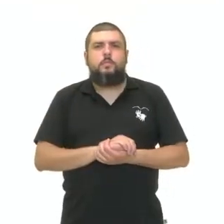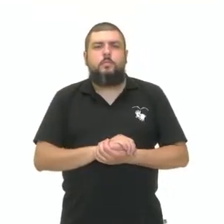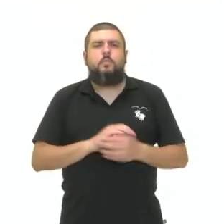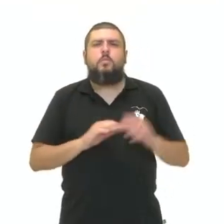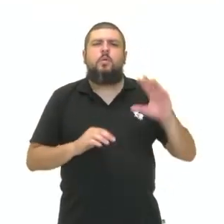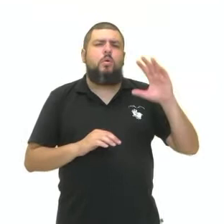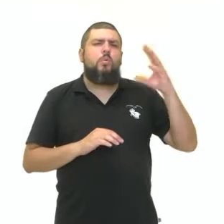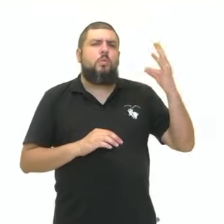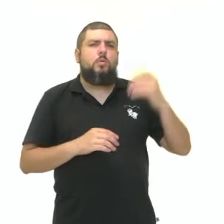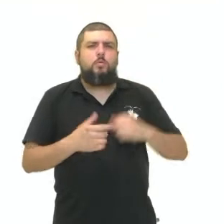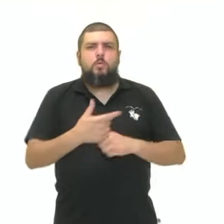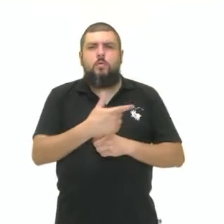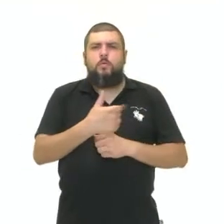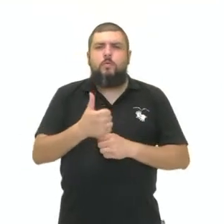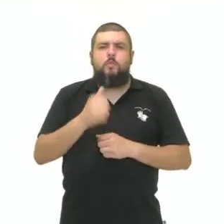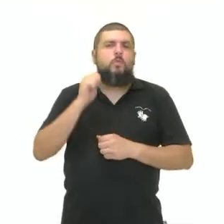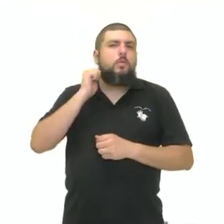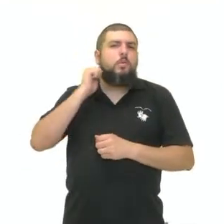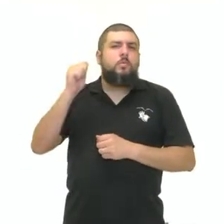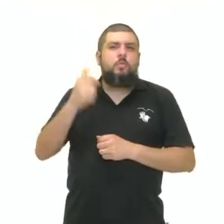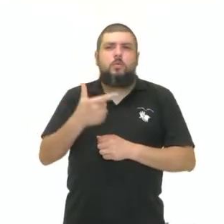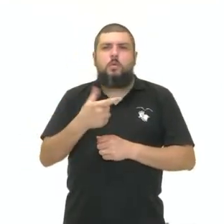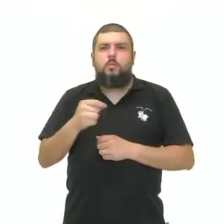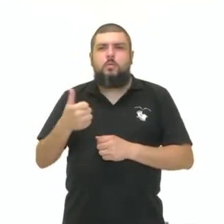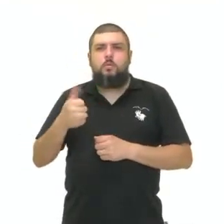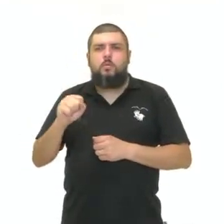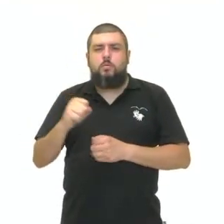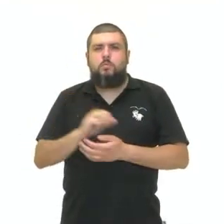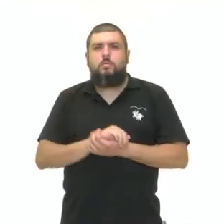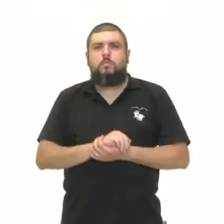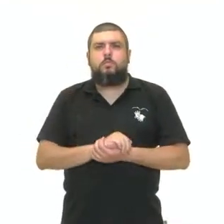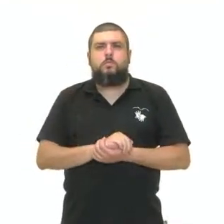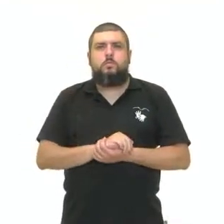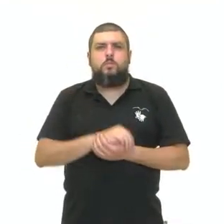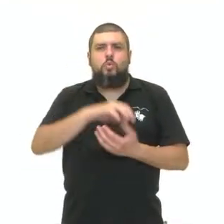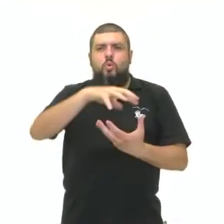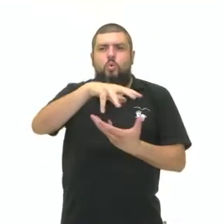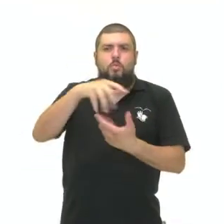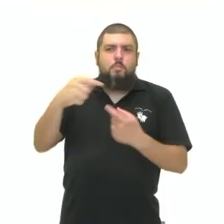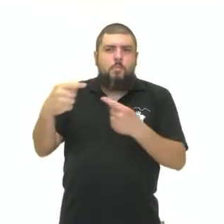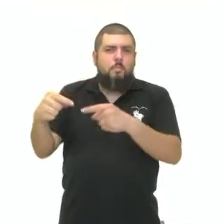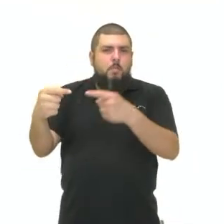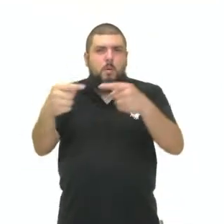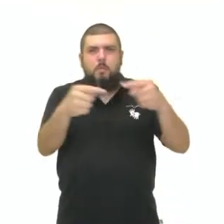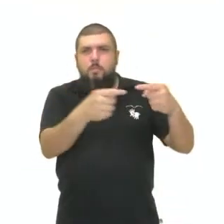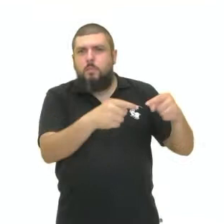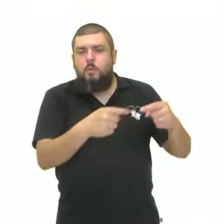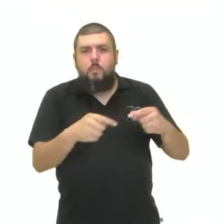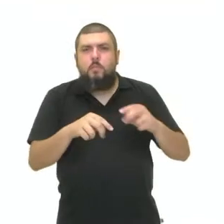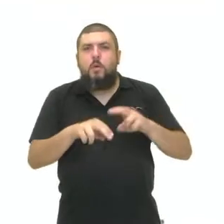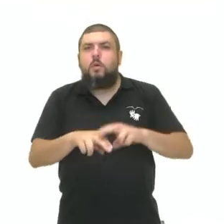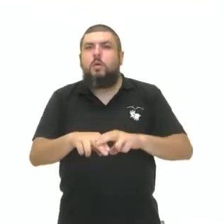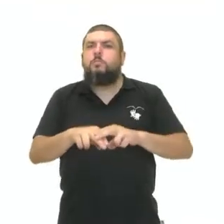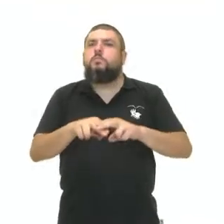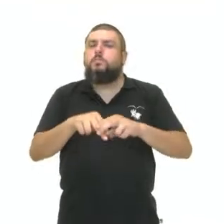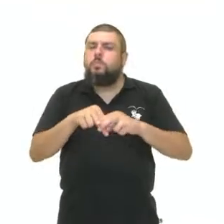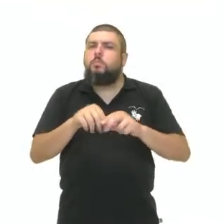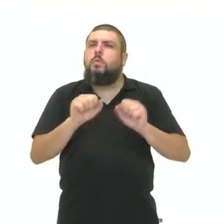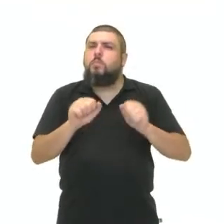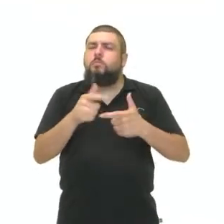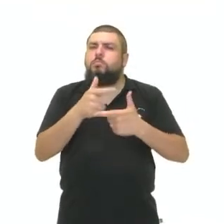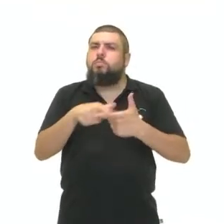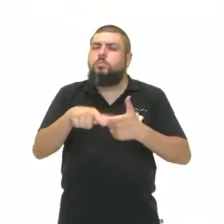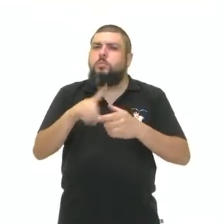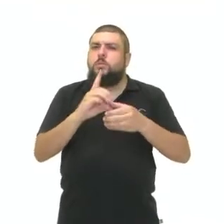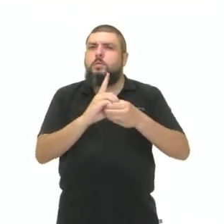abril de 2018. Alvo de debate ao redor do mundo, por seu possível impacto na democracia, as